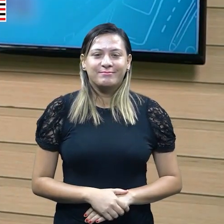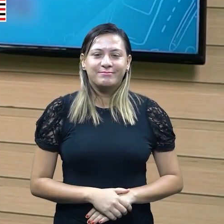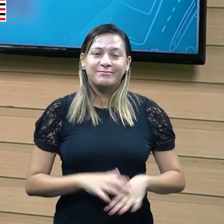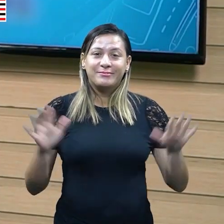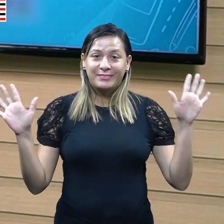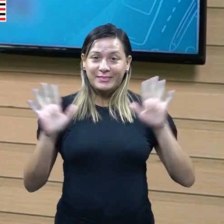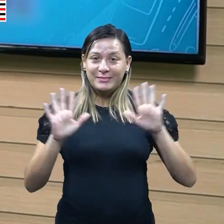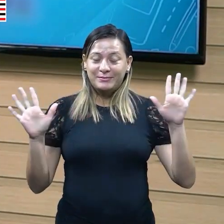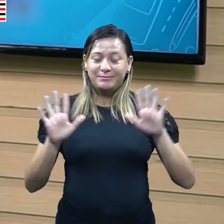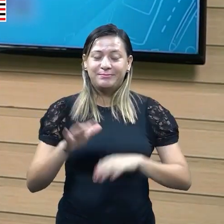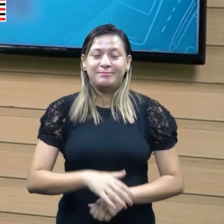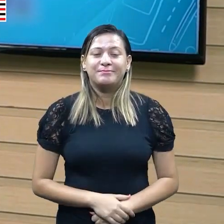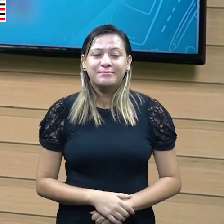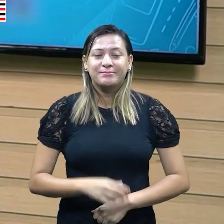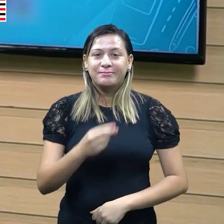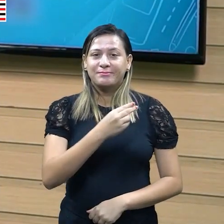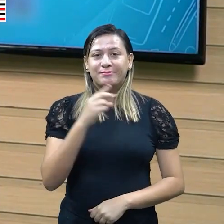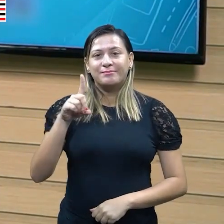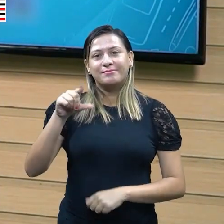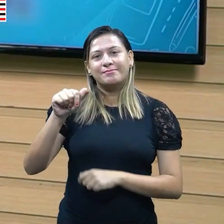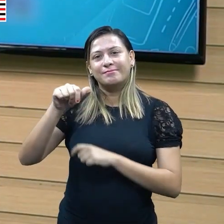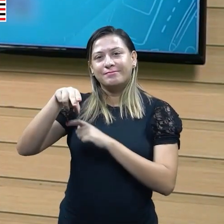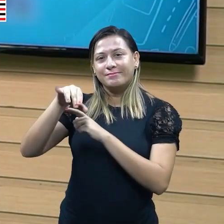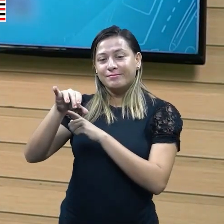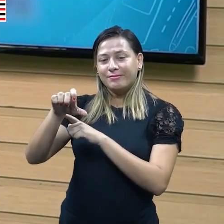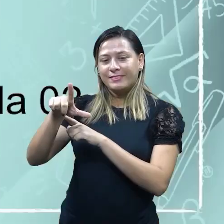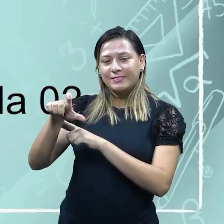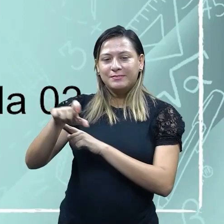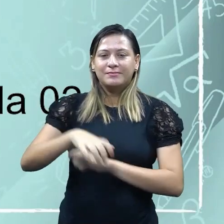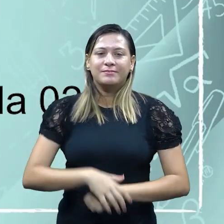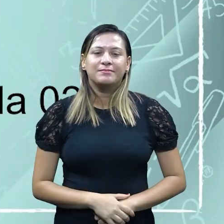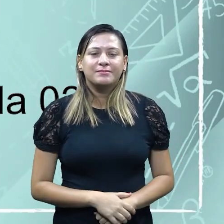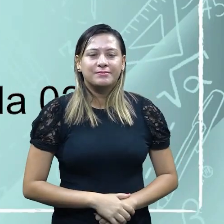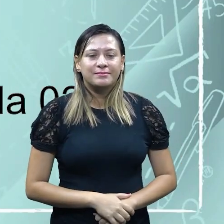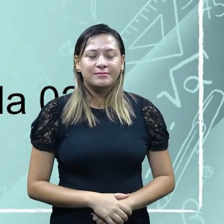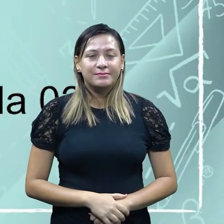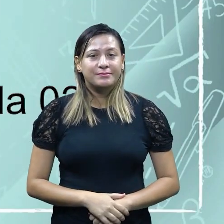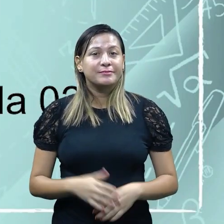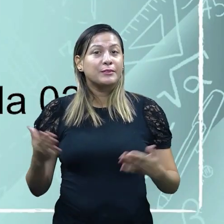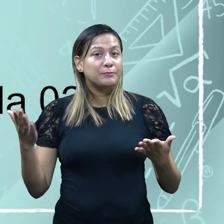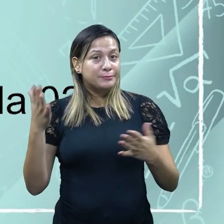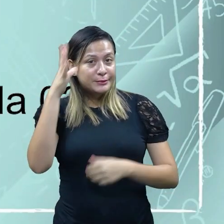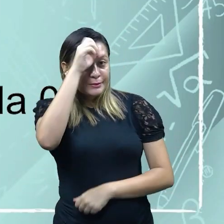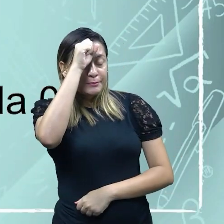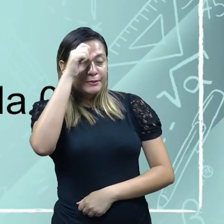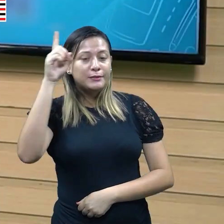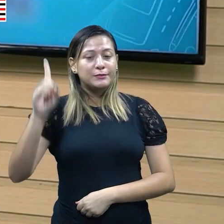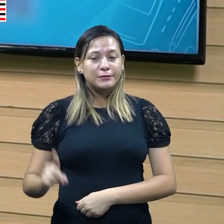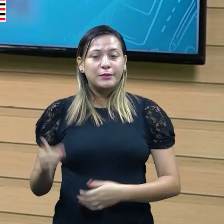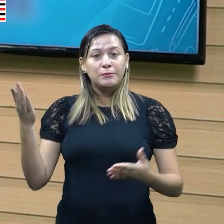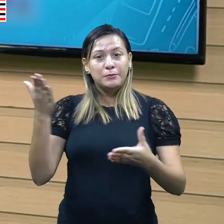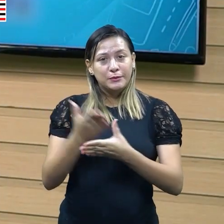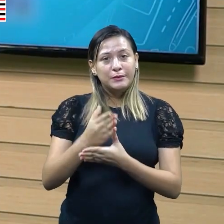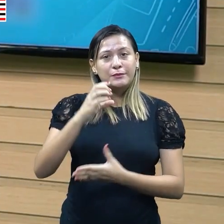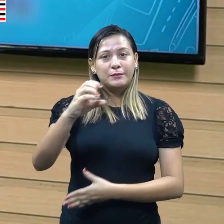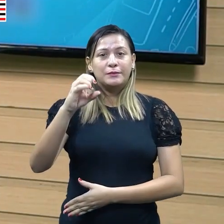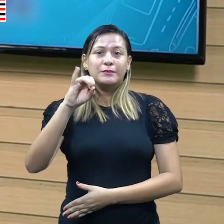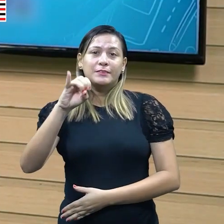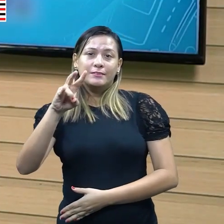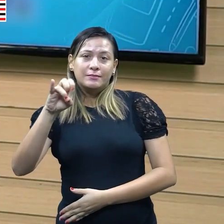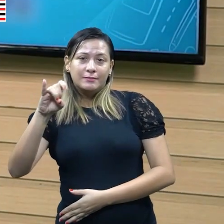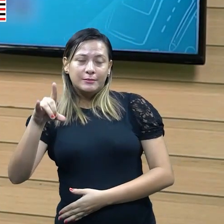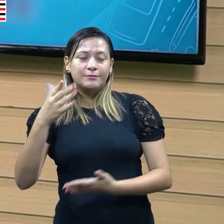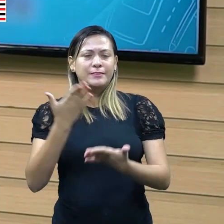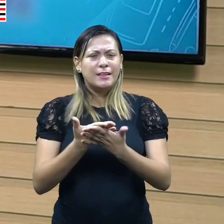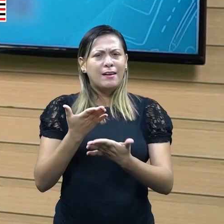Olá, queridos! Aqui quem fala é a professora Daniele Borralho. Bora lá aprender Direito Processual Civil, certo? Na aula passada